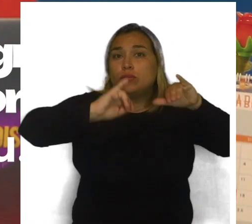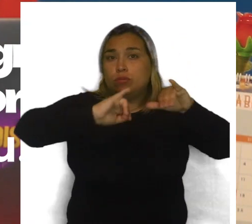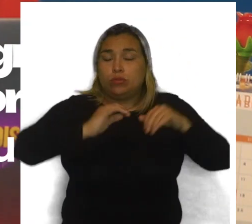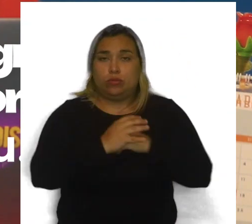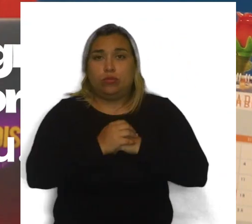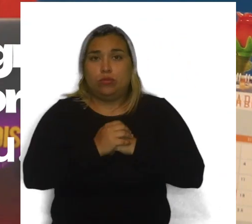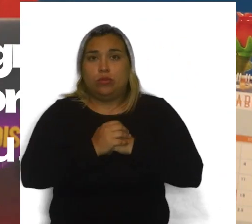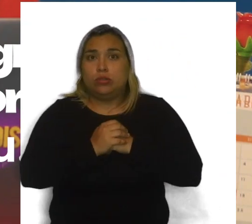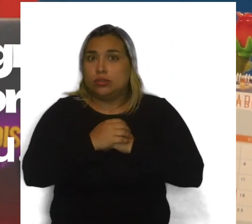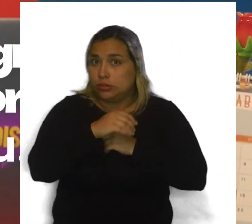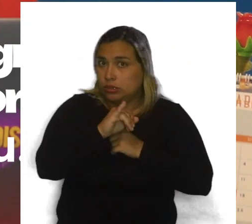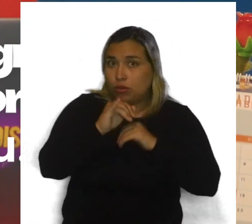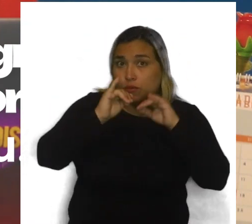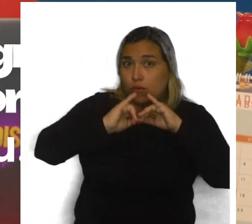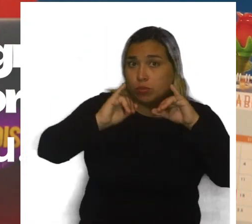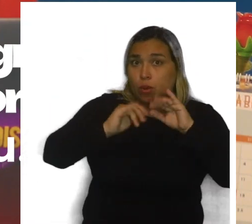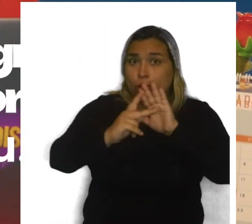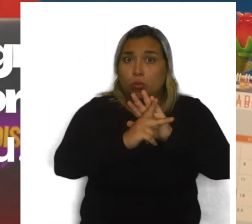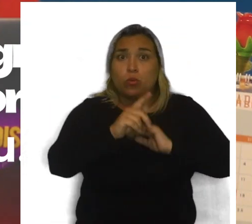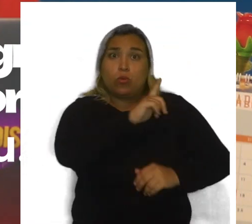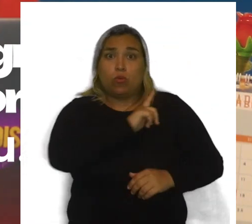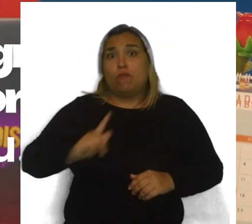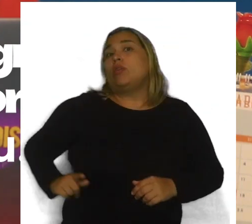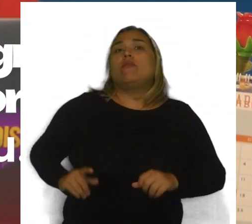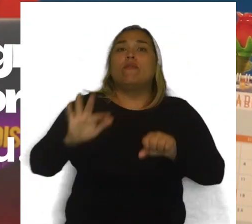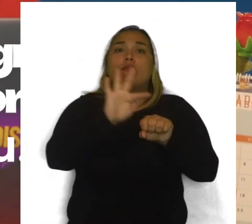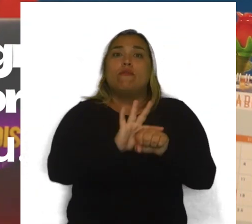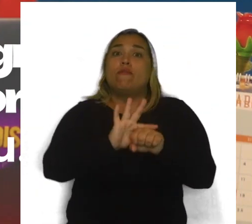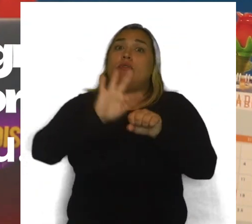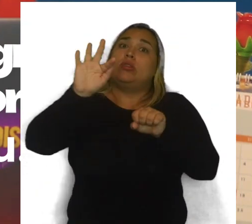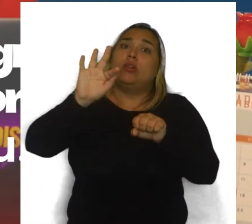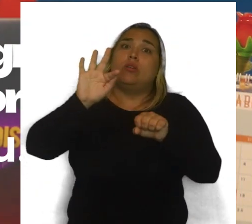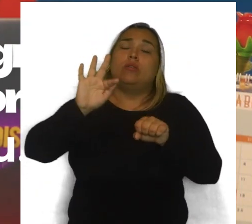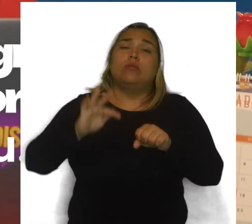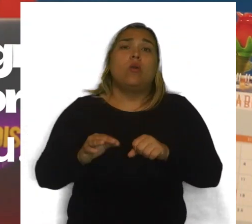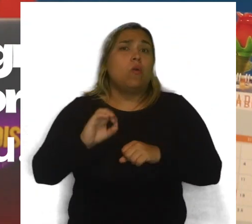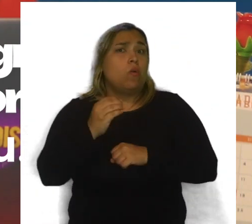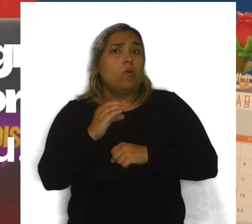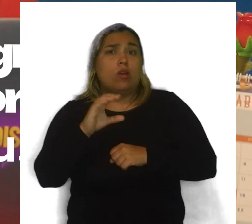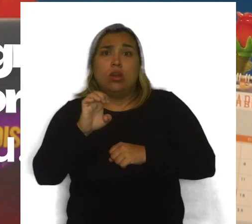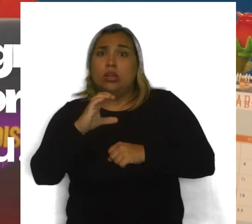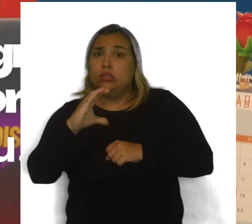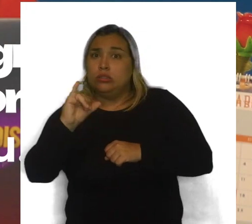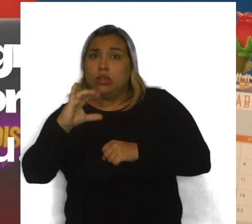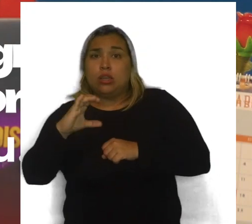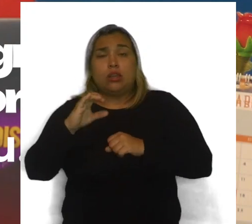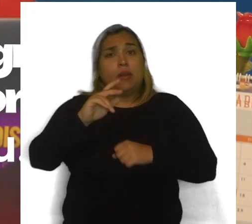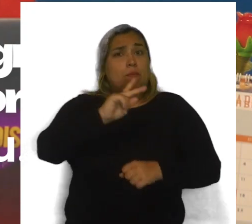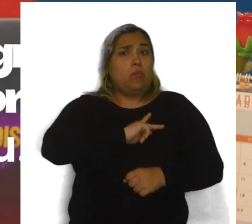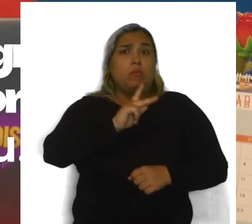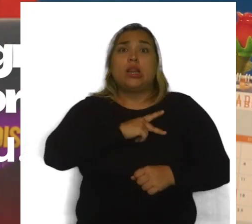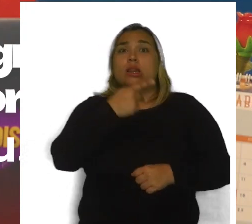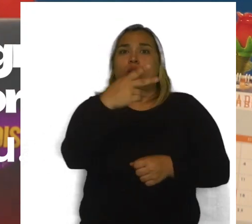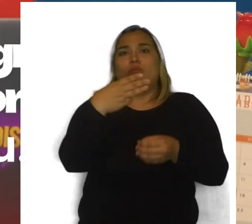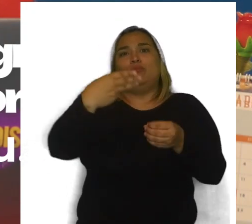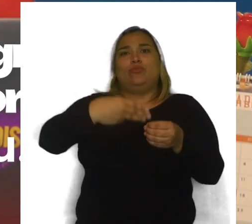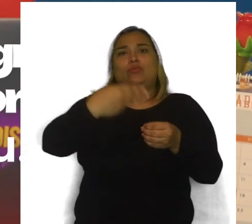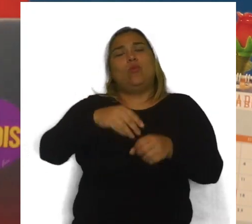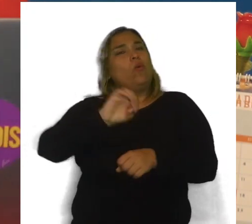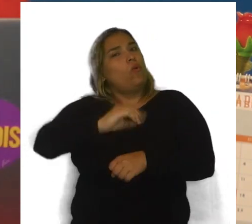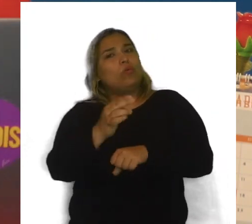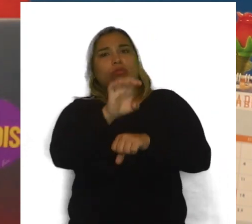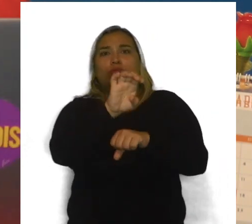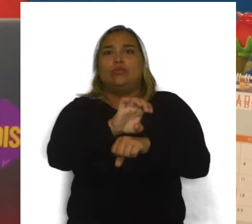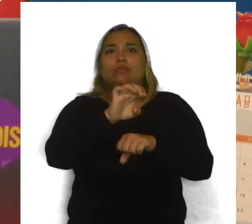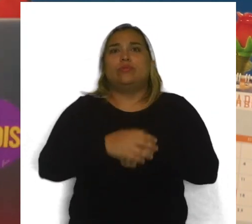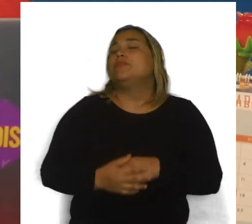uma informação relacionada do governo federal, ou a seção ESIC no site da administração pública do seu município ou estado.